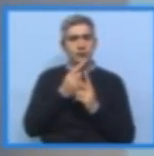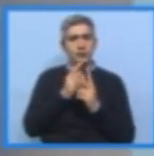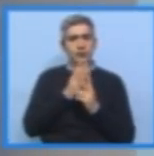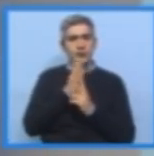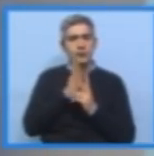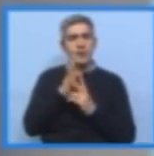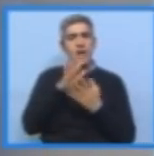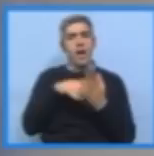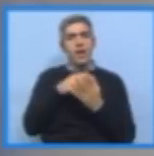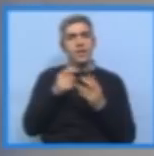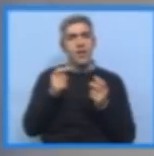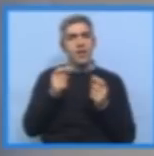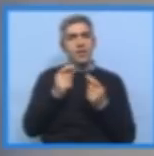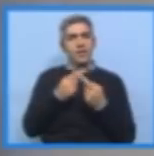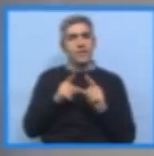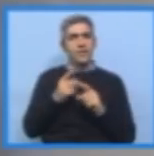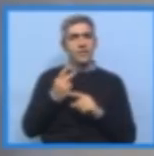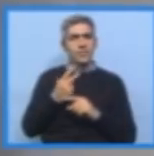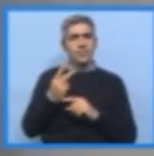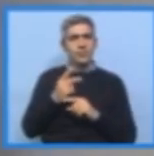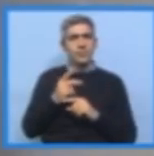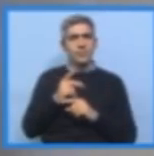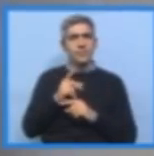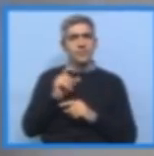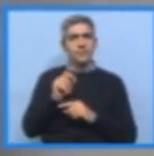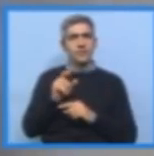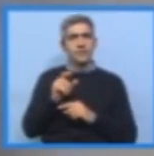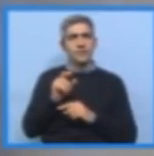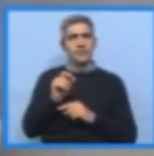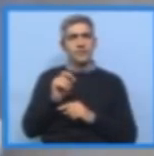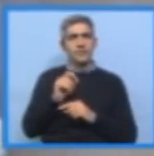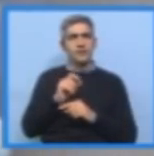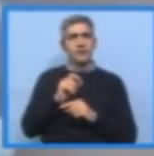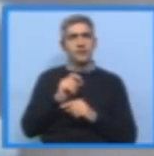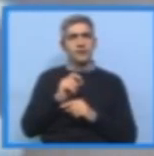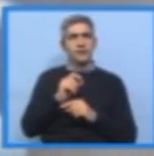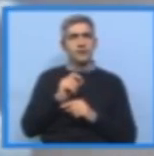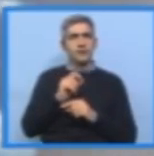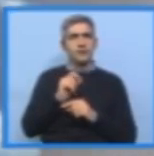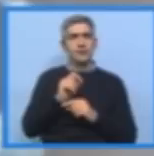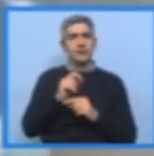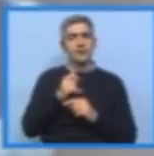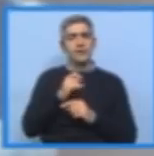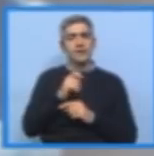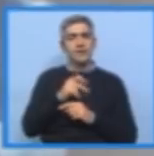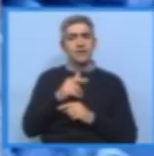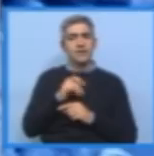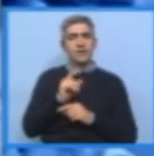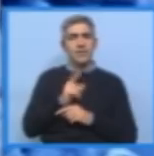desacerto de calendário que abrange também o rito bizantino.